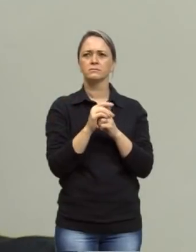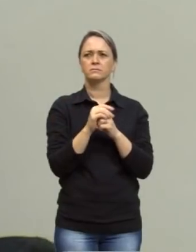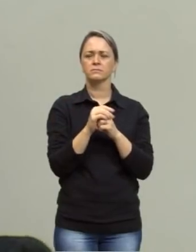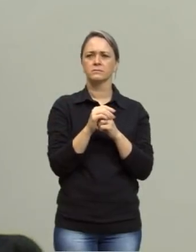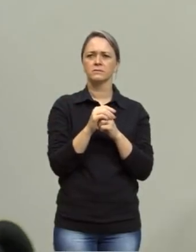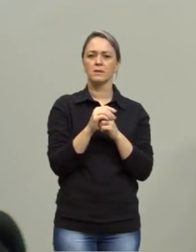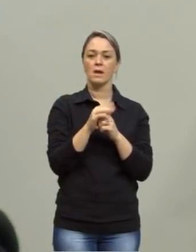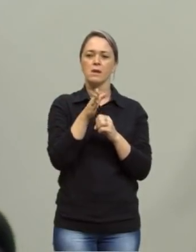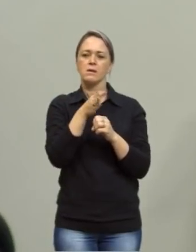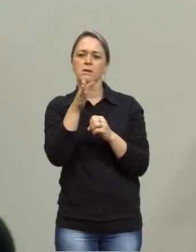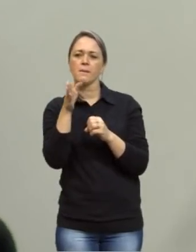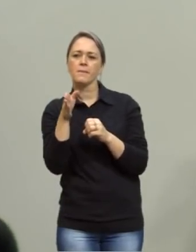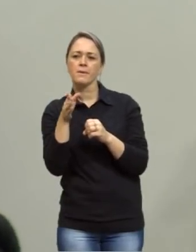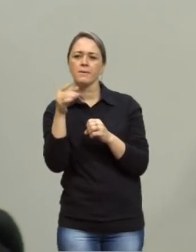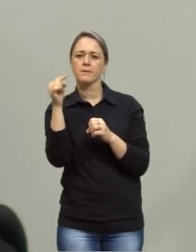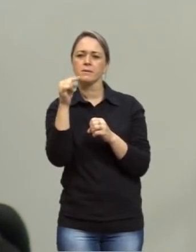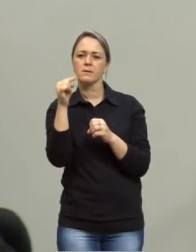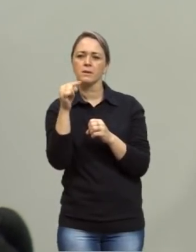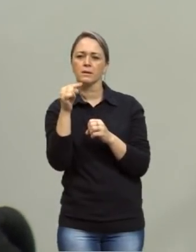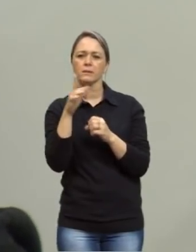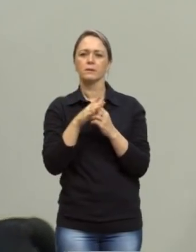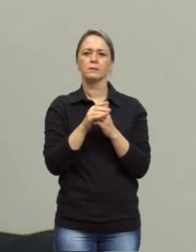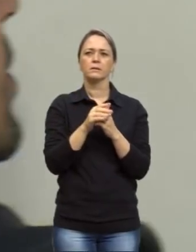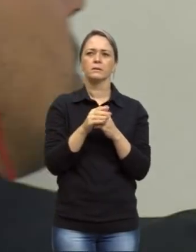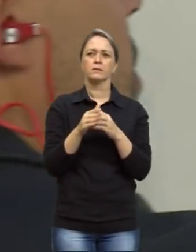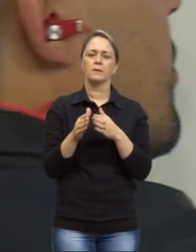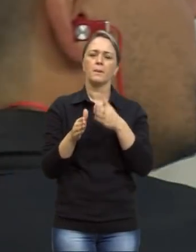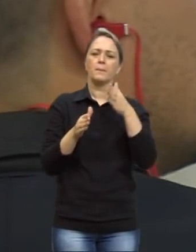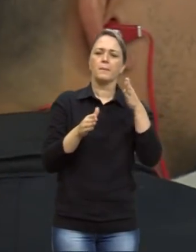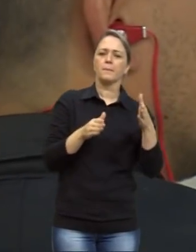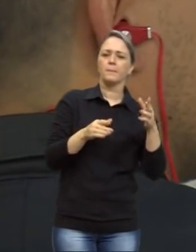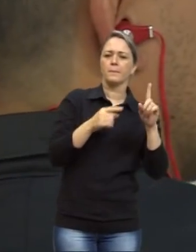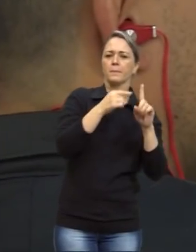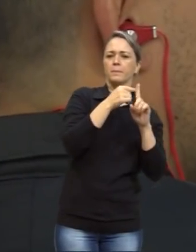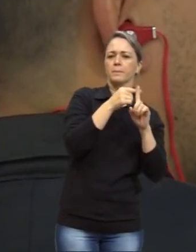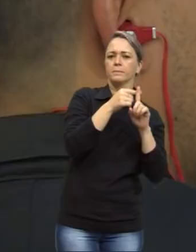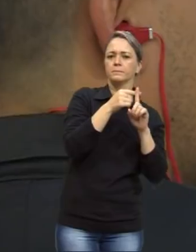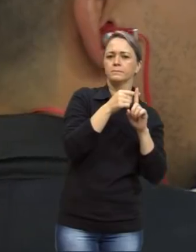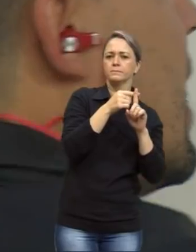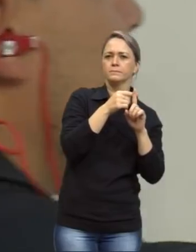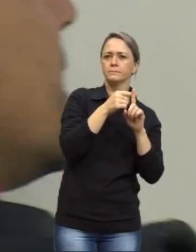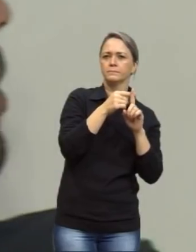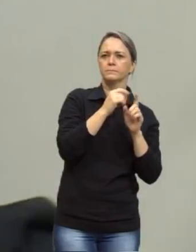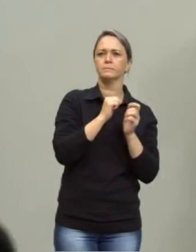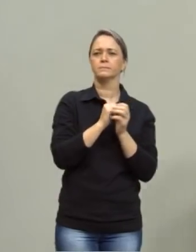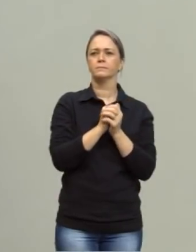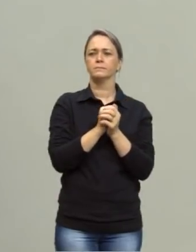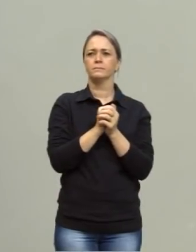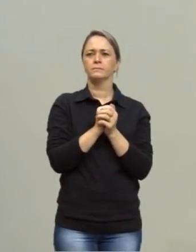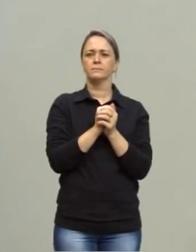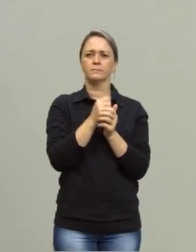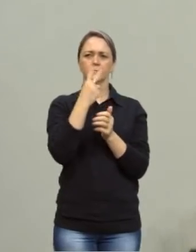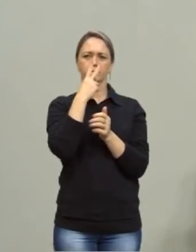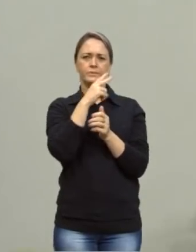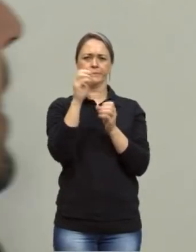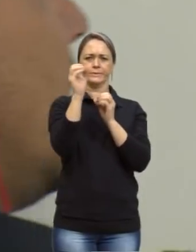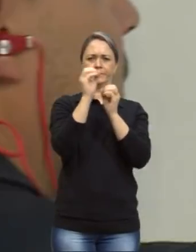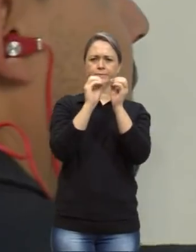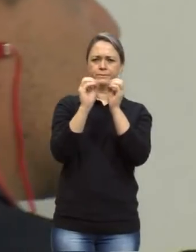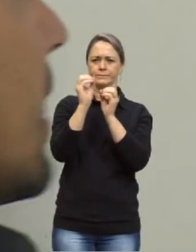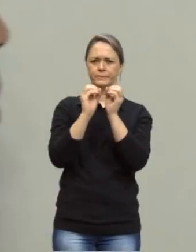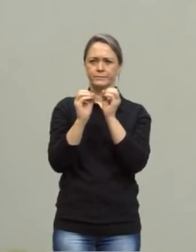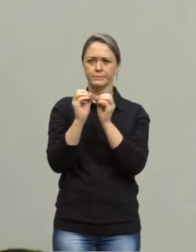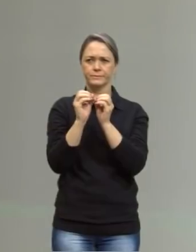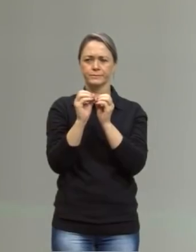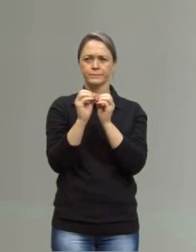parcialmente negativa e aqui eu tenho uma carga pague somente positivo e se o olho é a pressa molécula